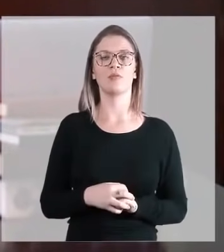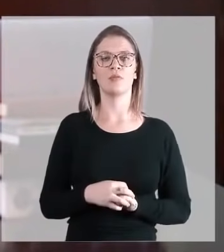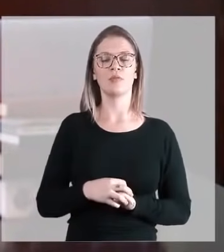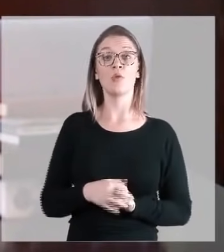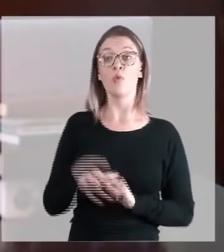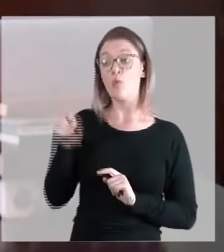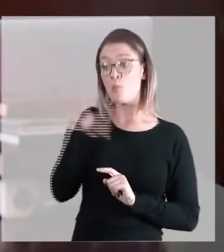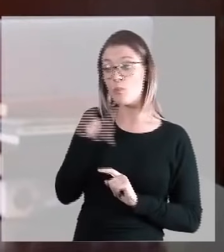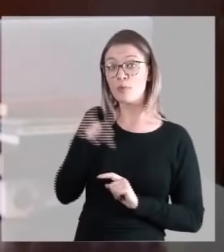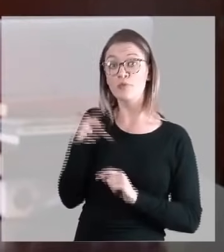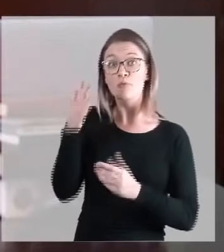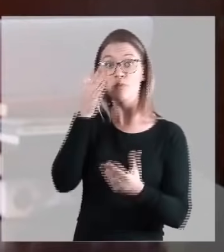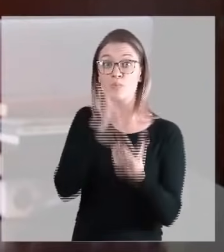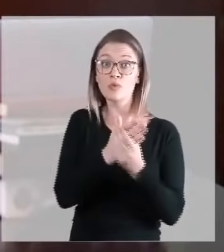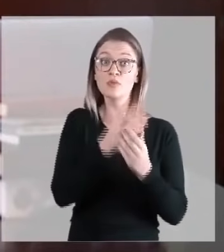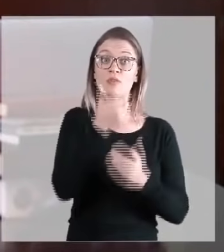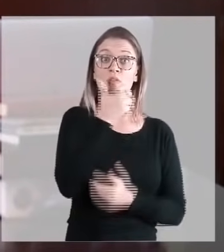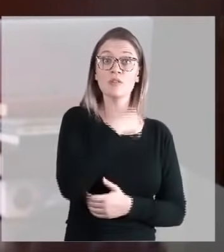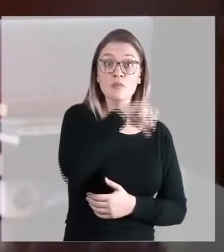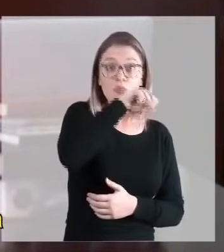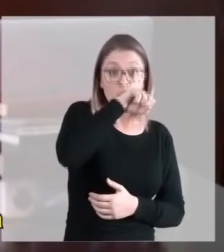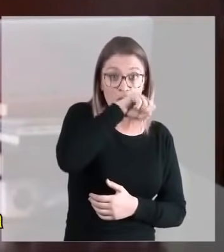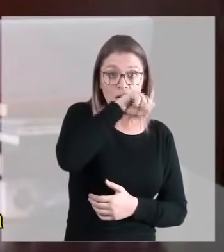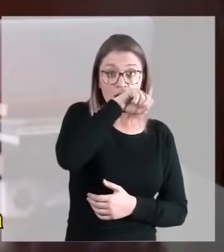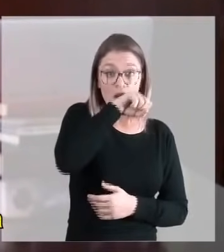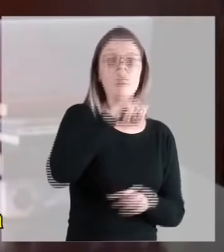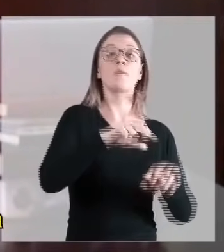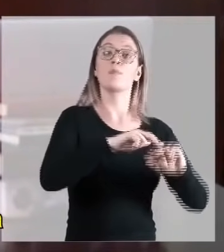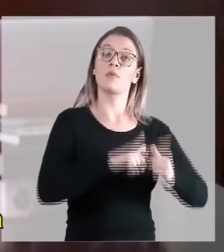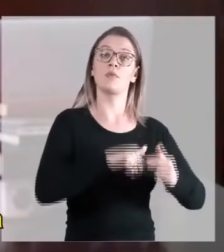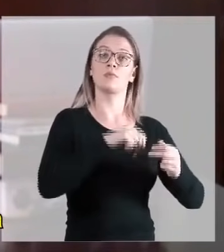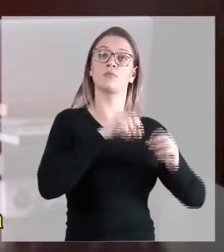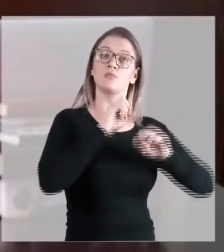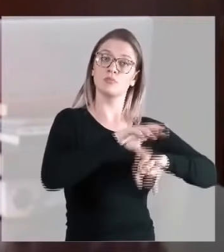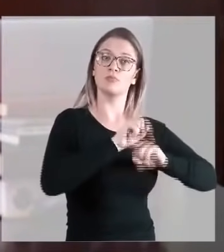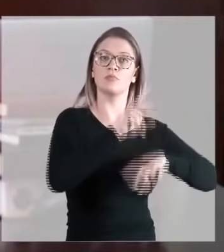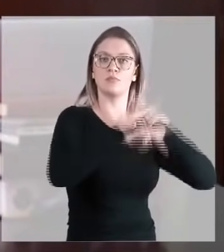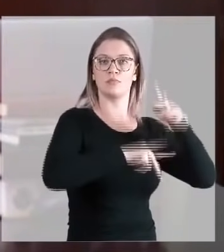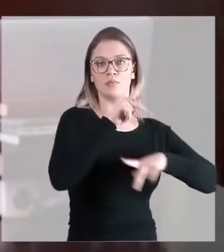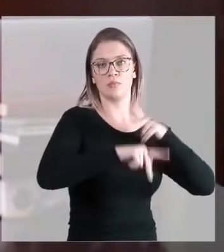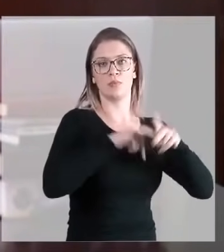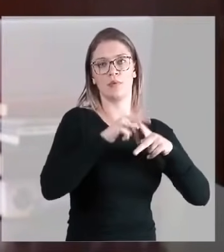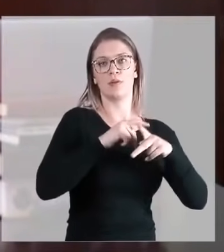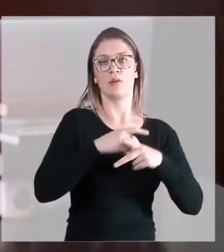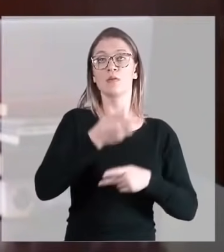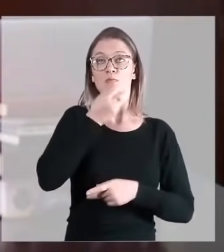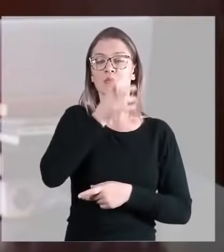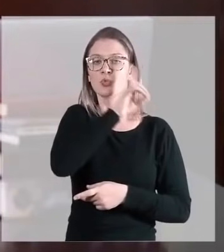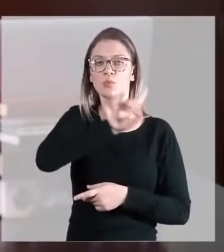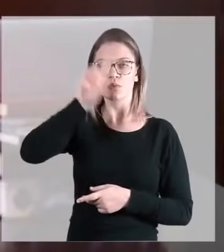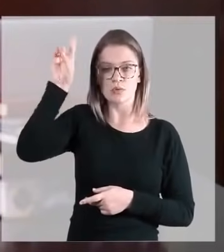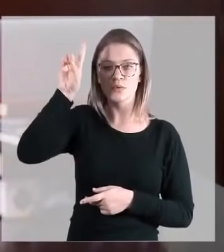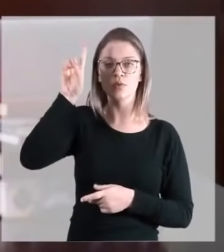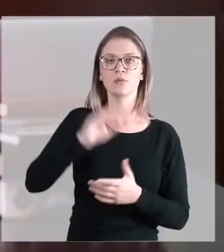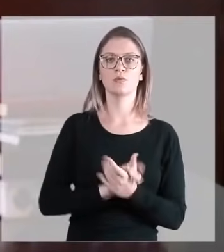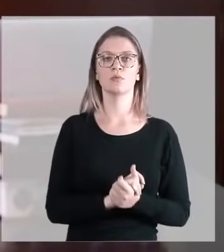está insatisfeito com o serviço público prestado. Graças a Deus, o Alexandre Paiva teve um desfecho bastante